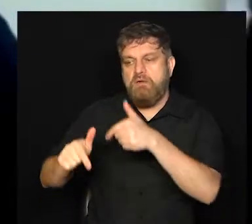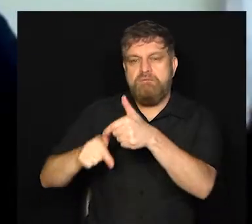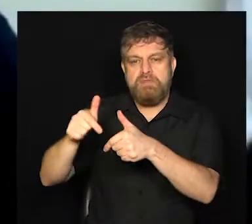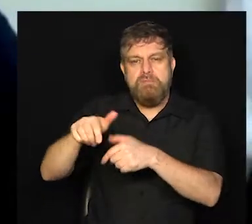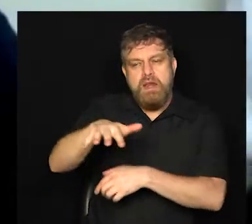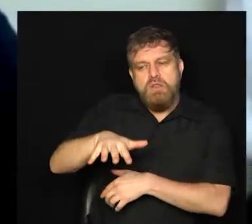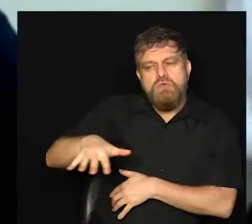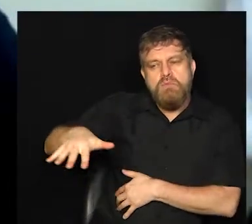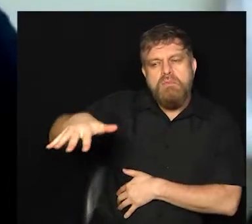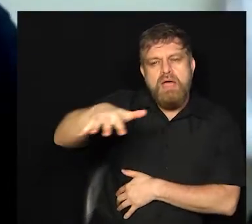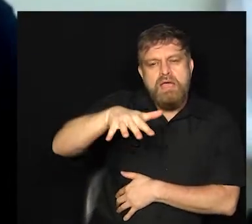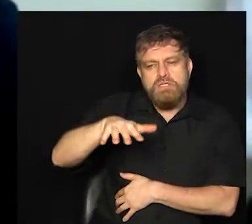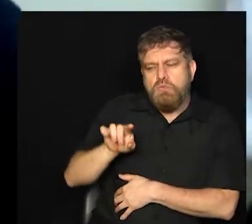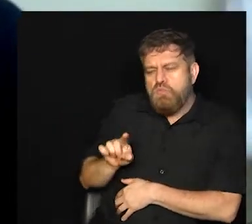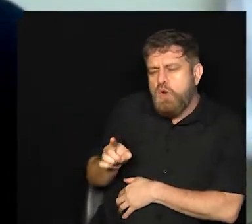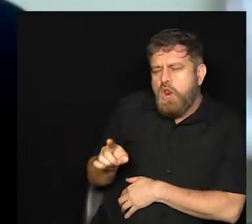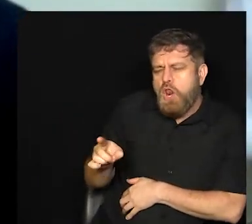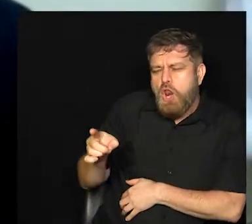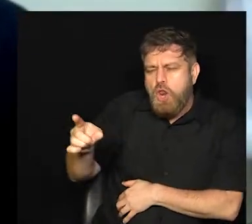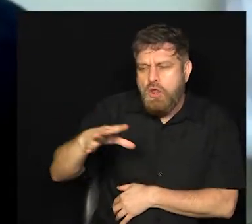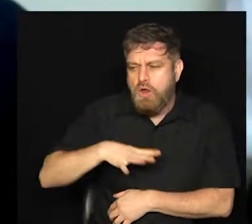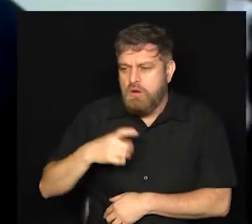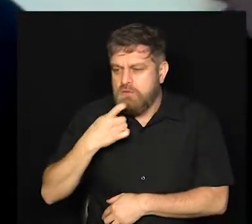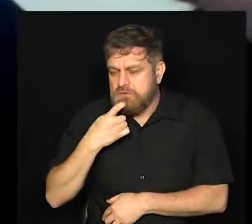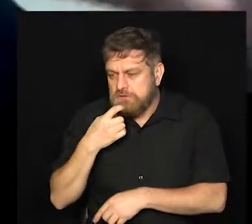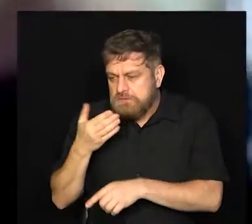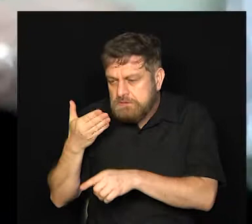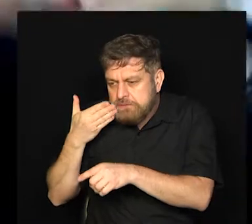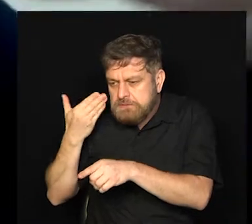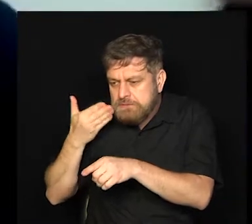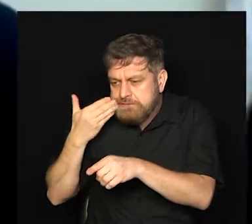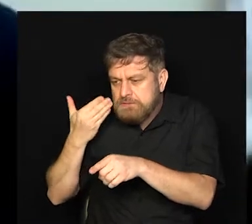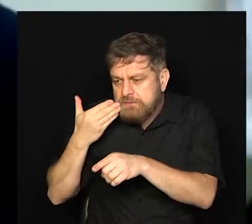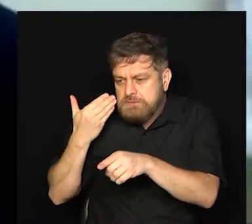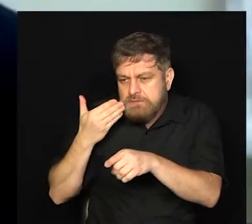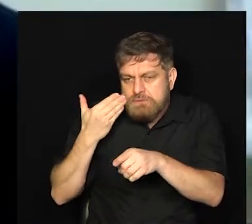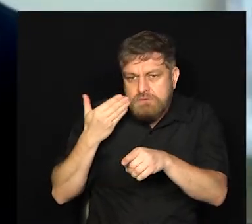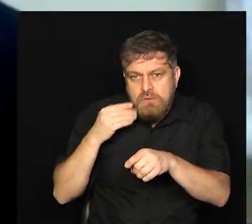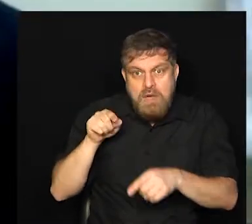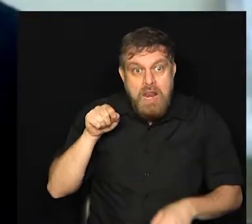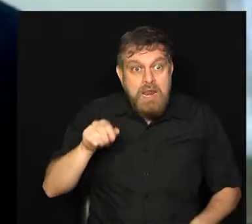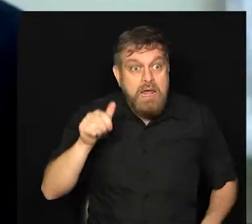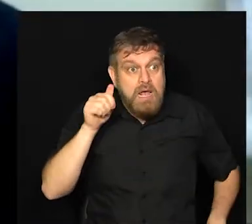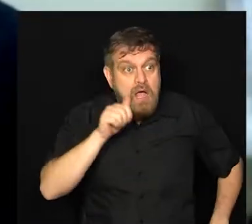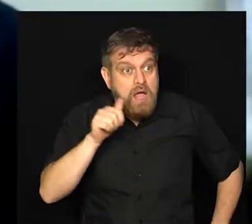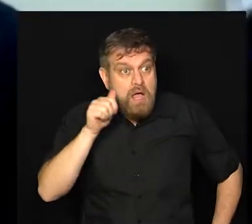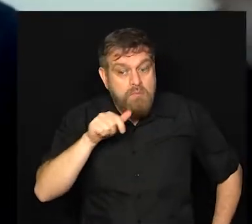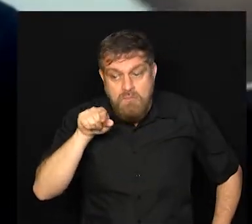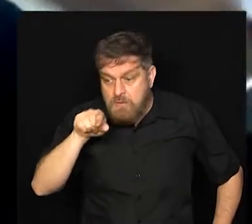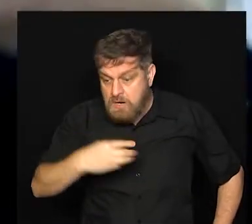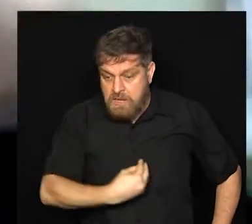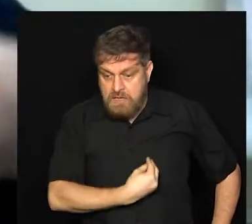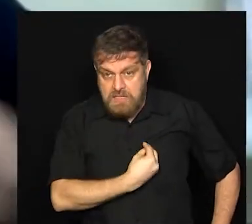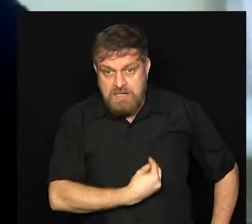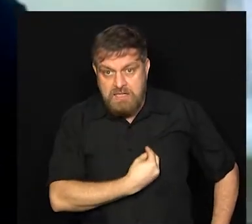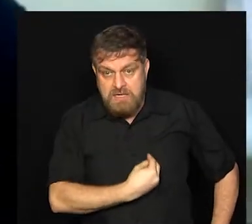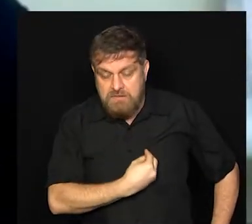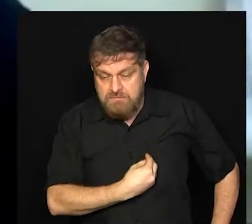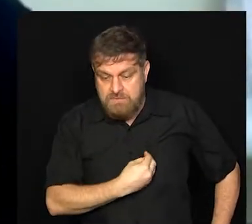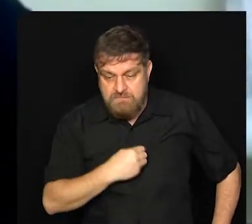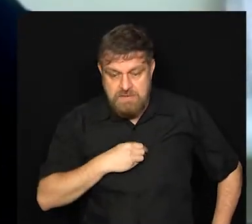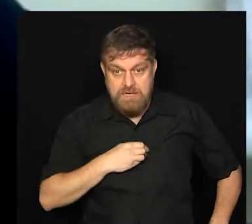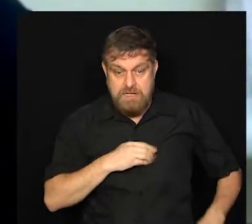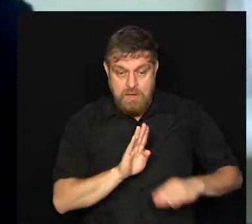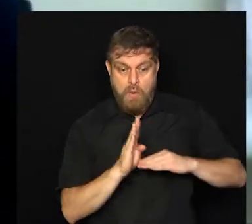outra região de Campinas e identificaram que muitas das mulheres que estavam nessa outra região eram daqui do Jardim